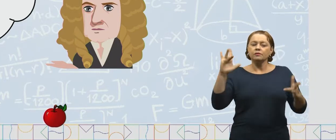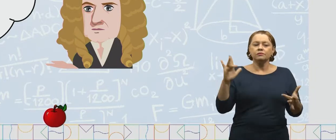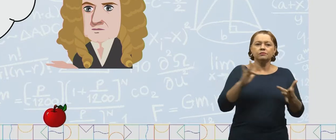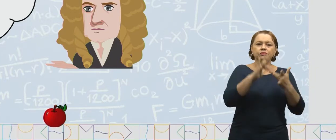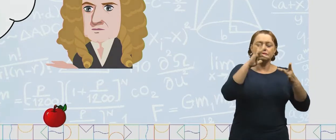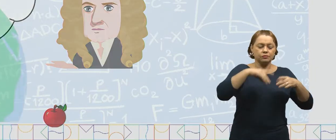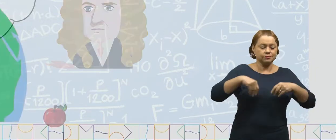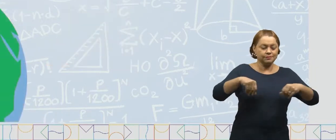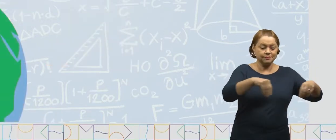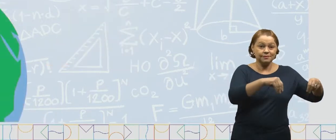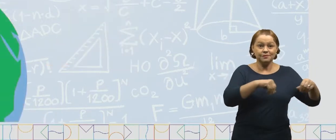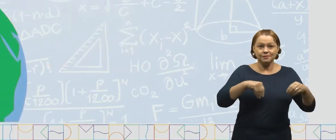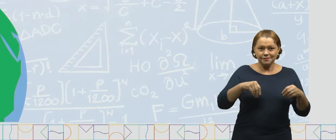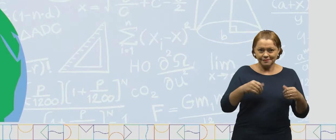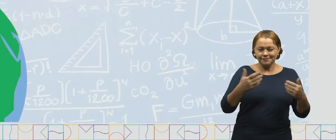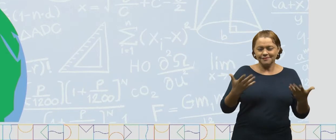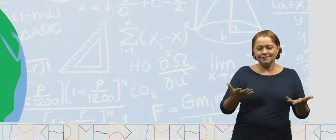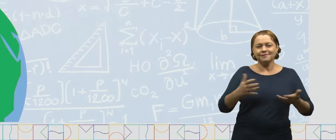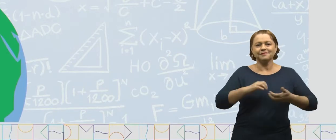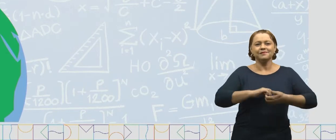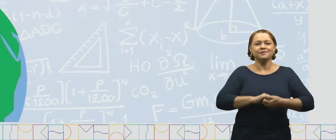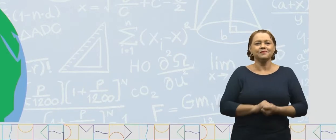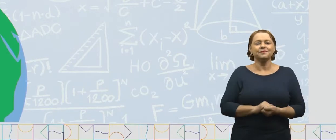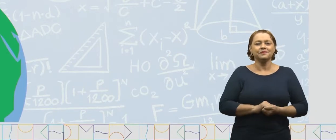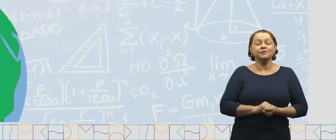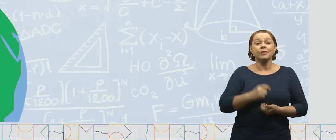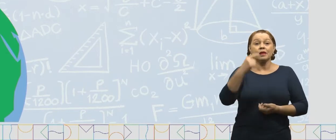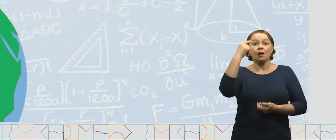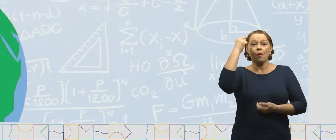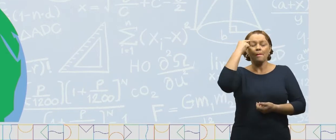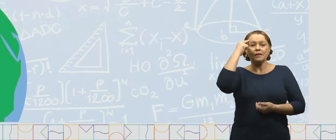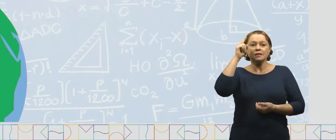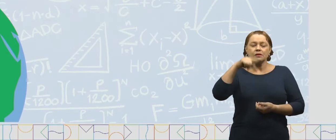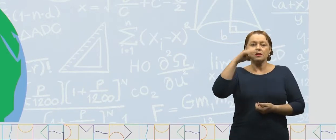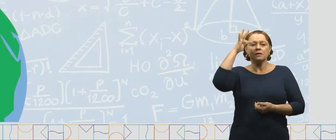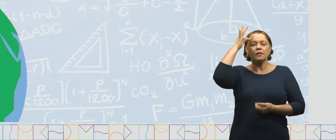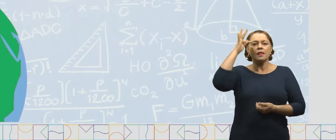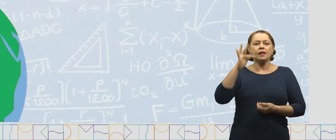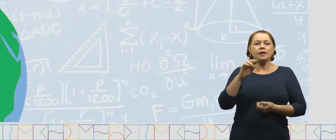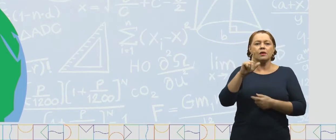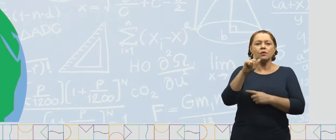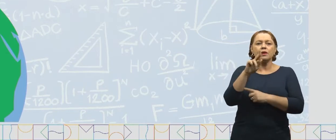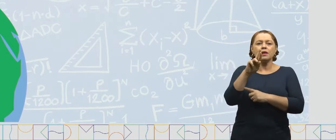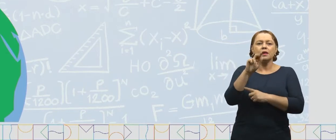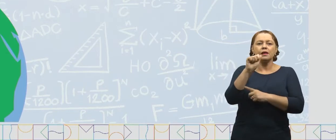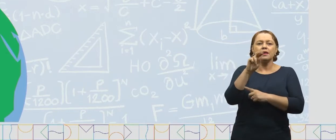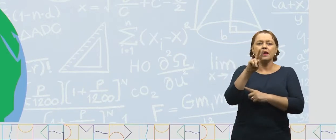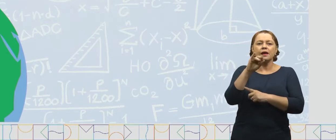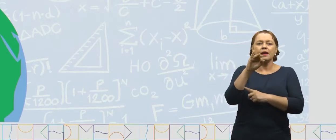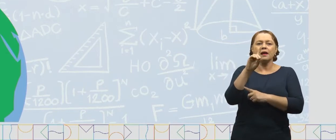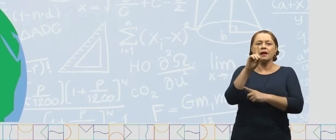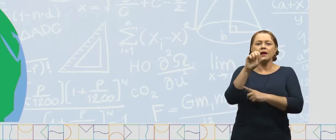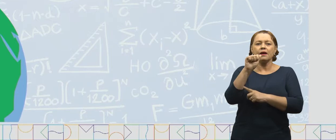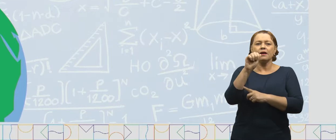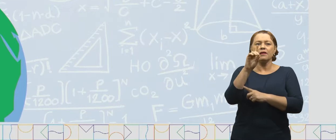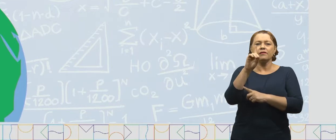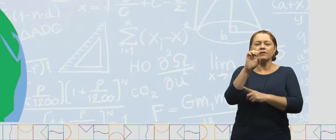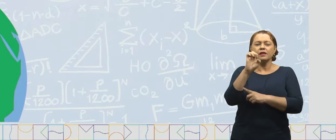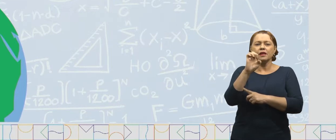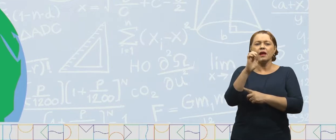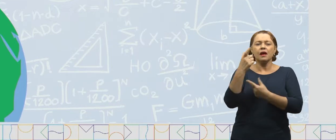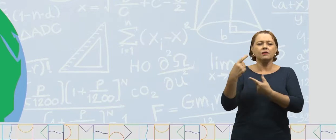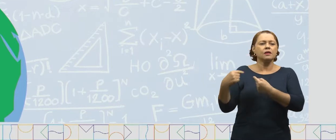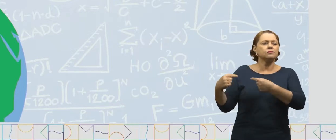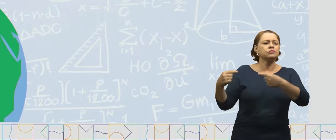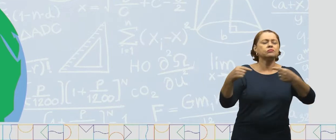contato com o solo. Pensando nisso, ele formulou a teoria da gravidade, muito falada por todos até